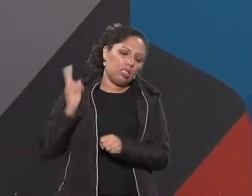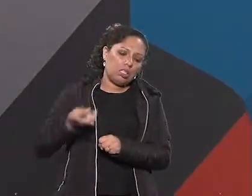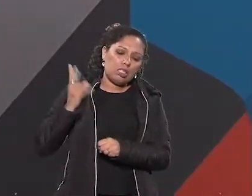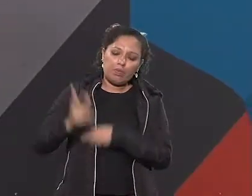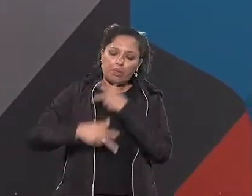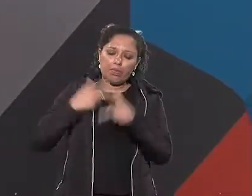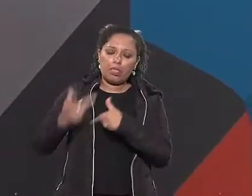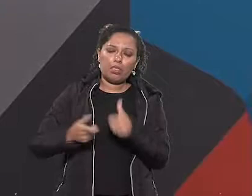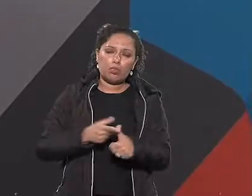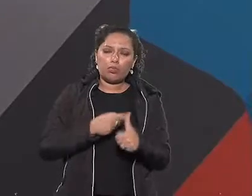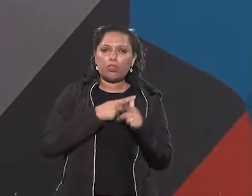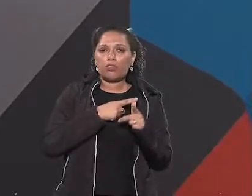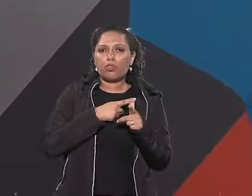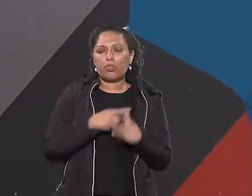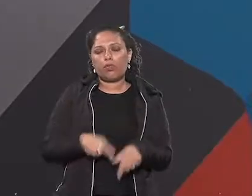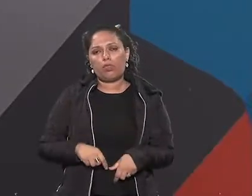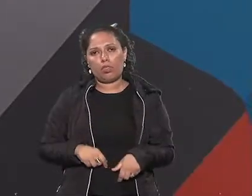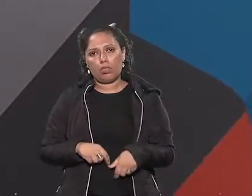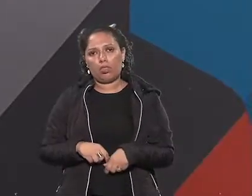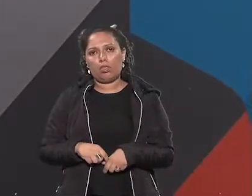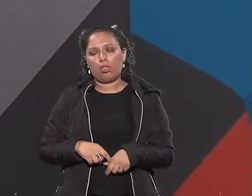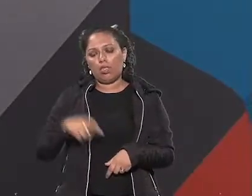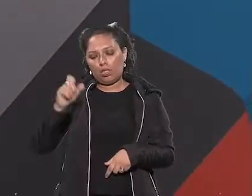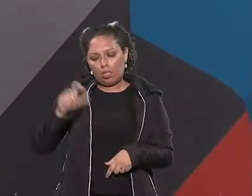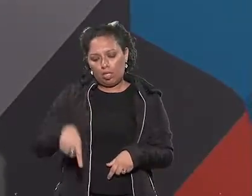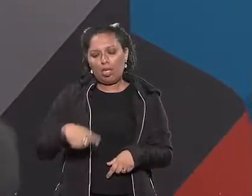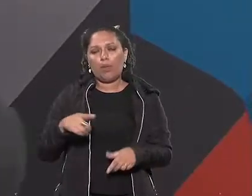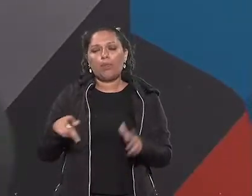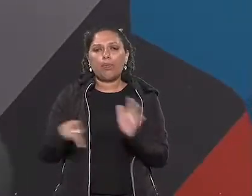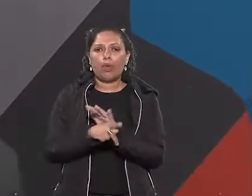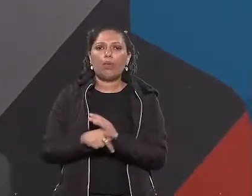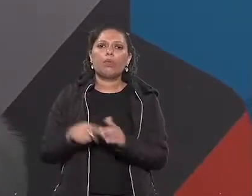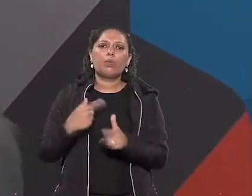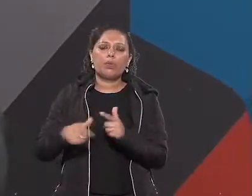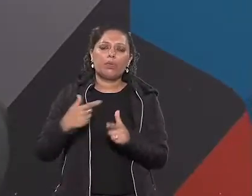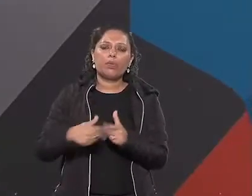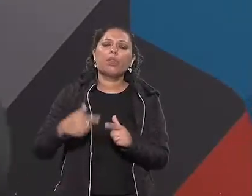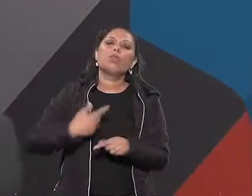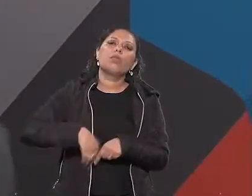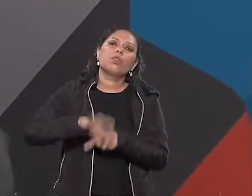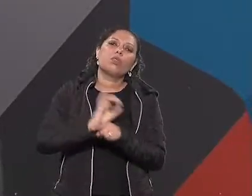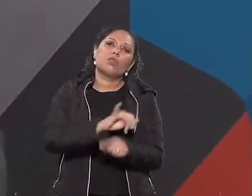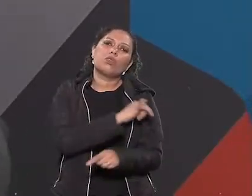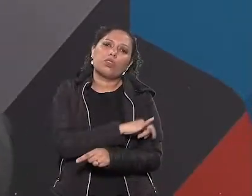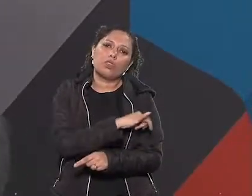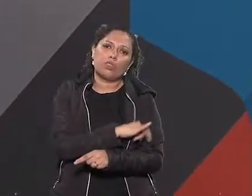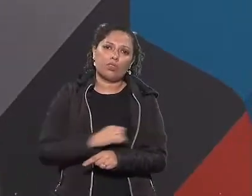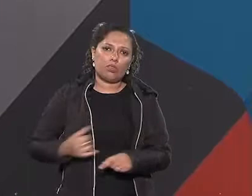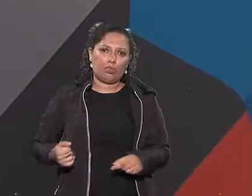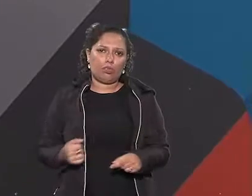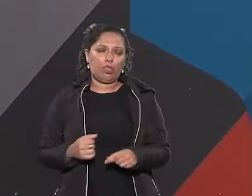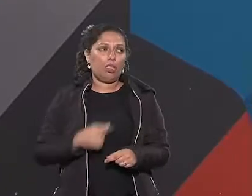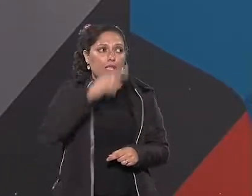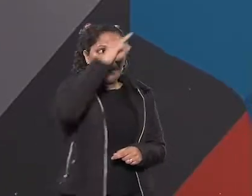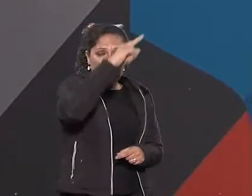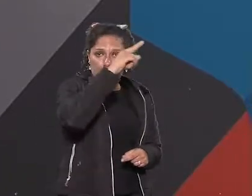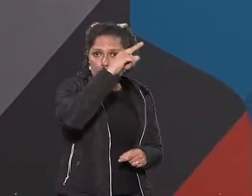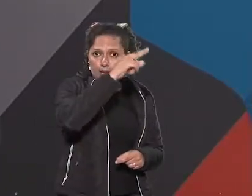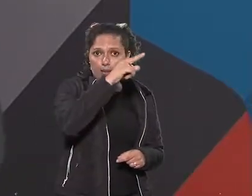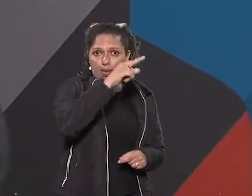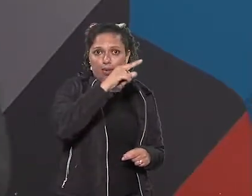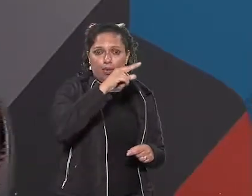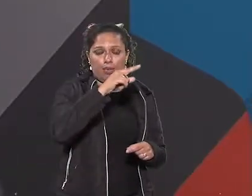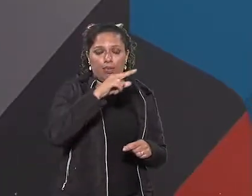na dívida ativa. Aliás, isso é o mal do Estado do Rio de Janeiro e o mal do Brasil, porque a dívida ativa da União está na casa dos trilhões. Por isso que eu digo que